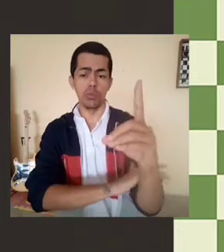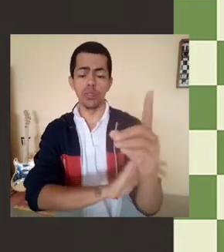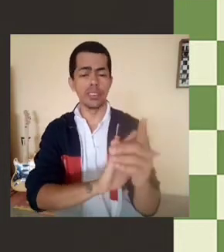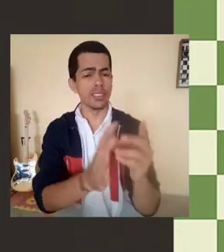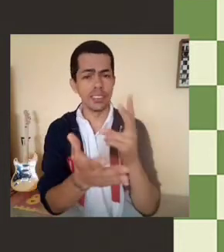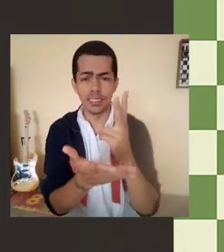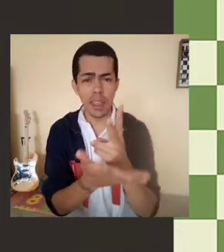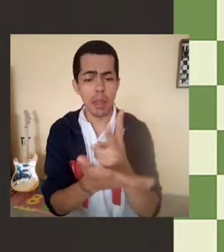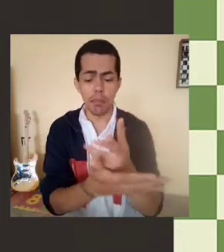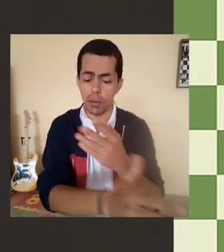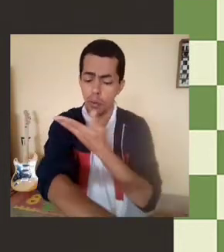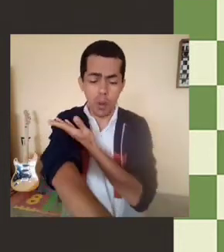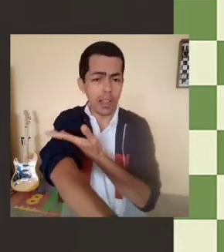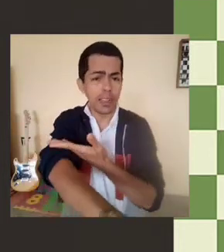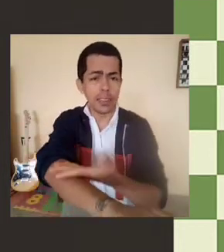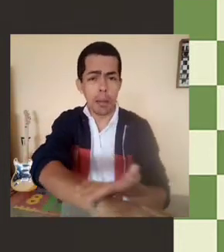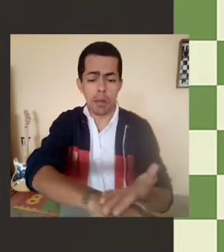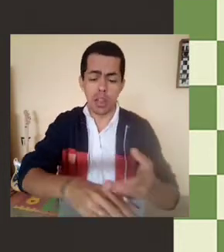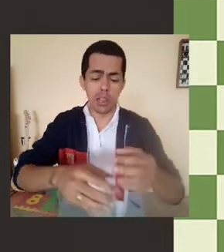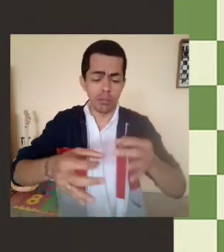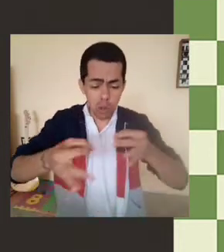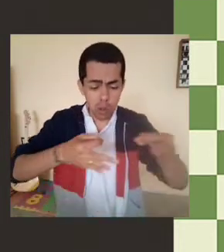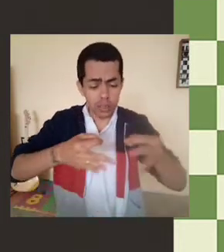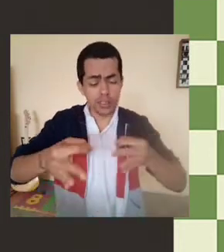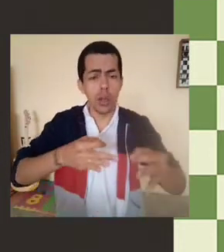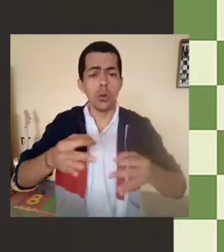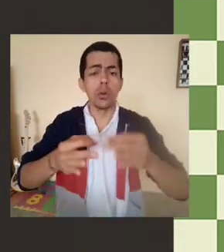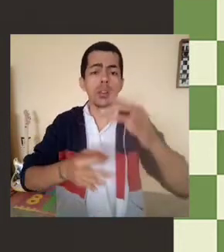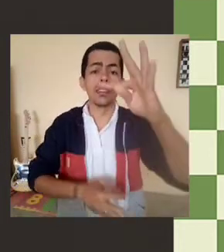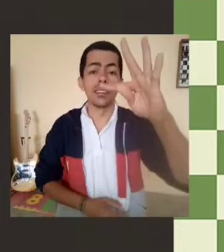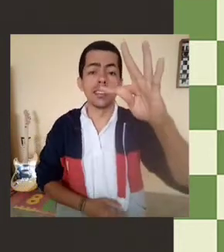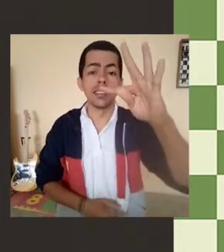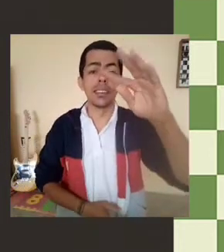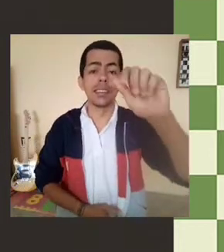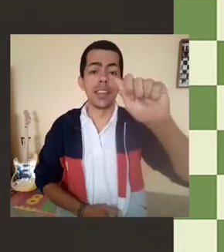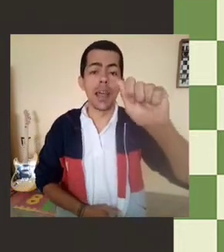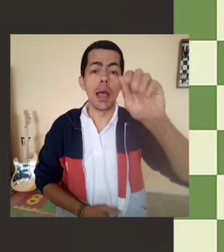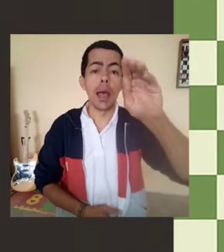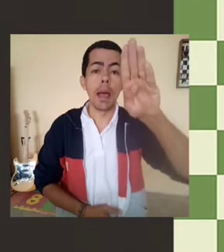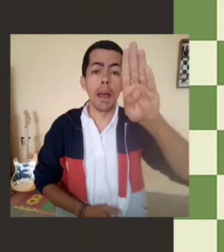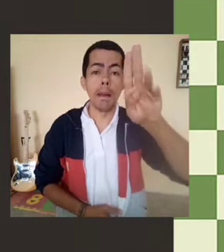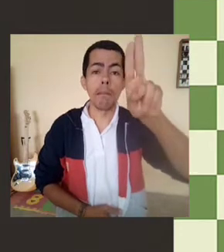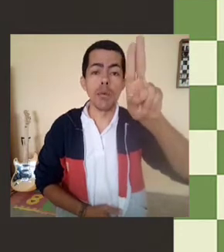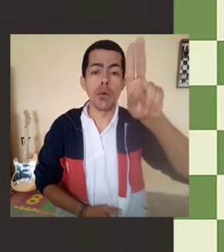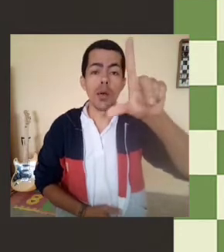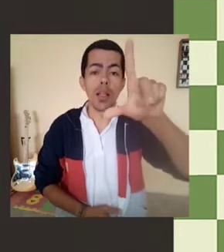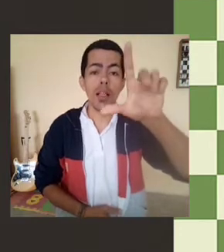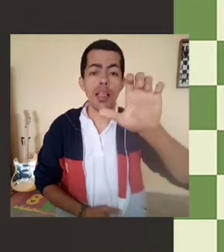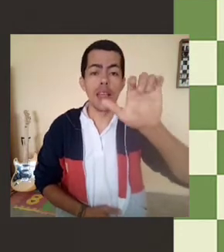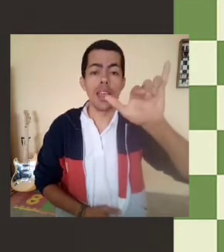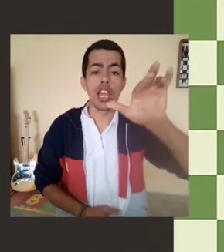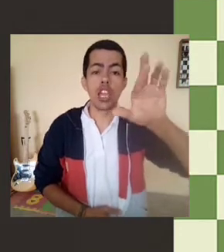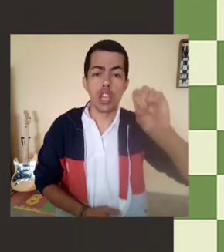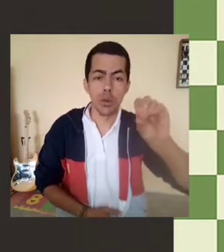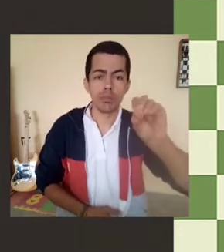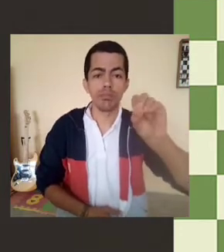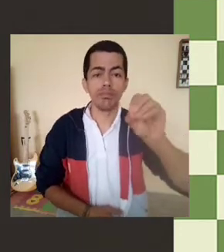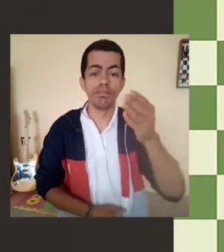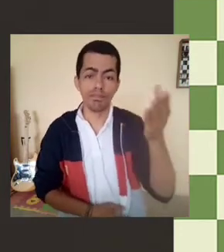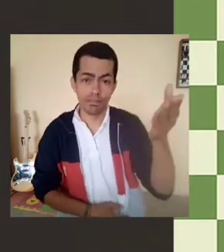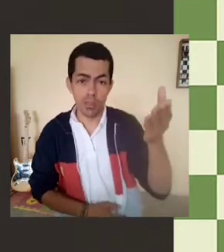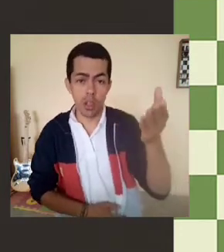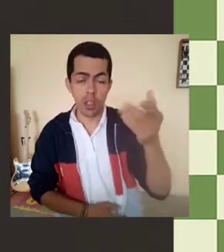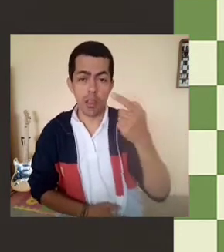Sempre à sua direita, você deve manter então a casa branca para ter o tabuleiro de forma